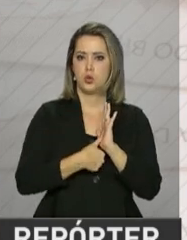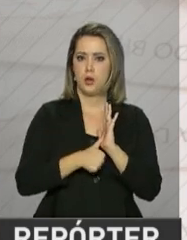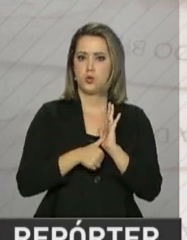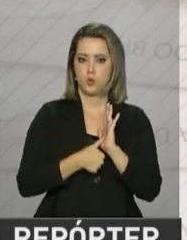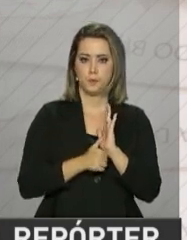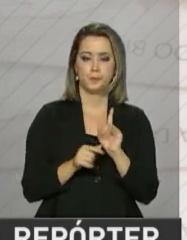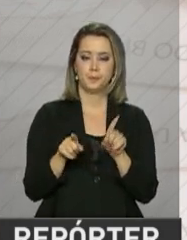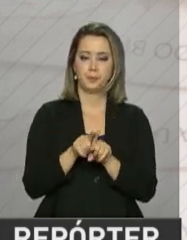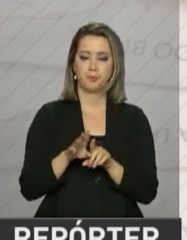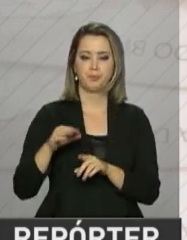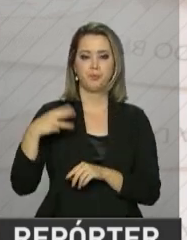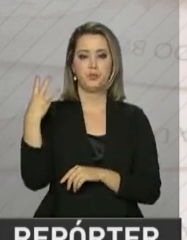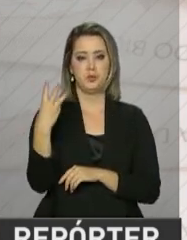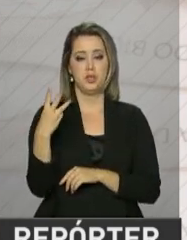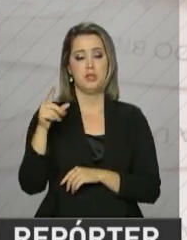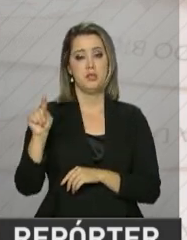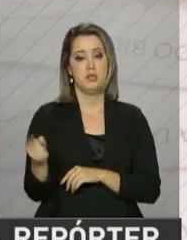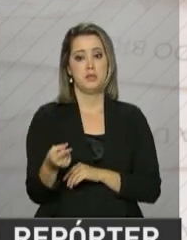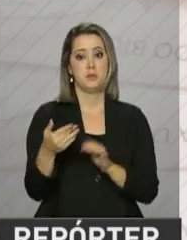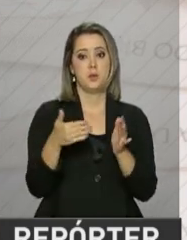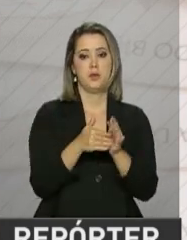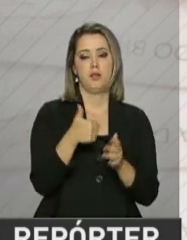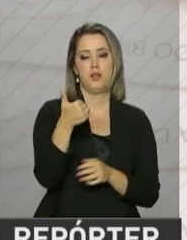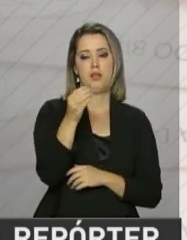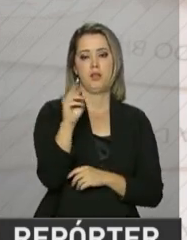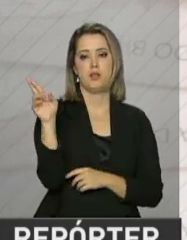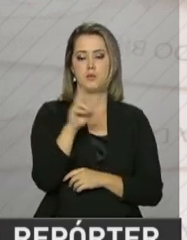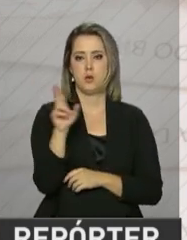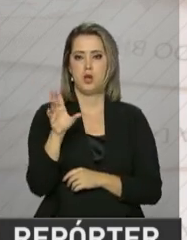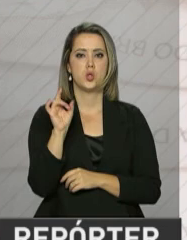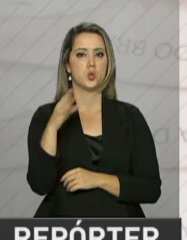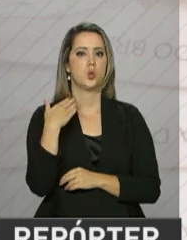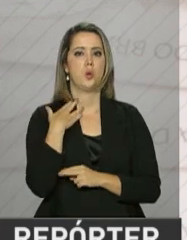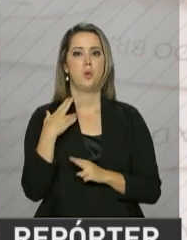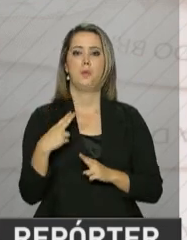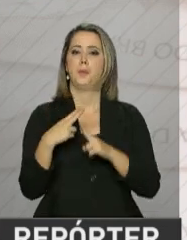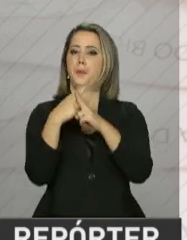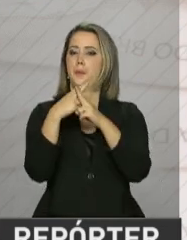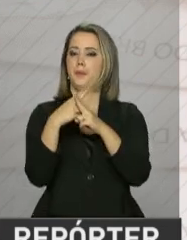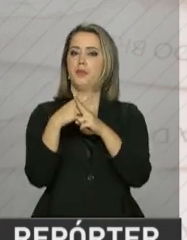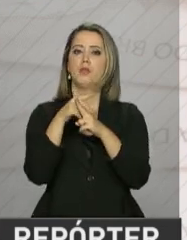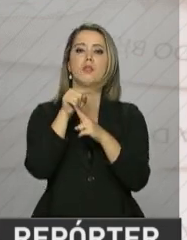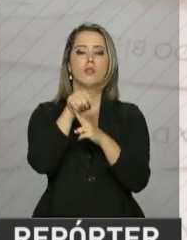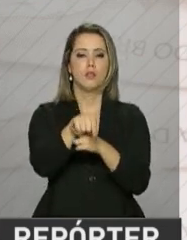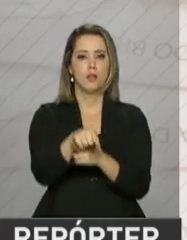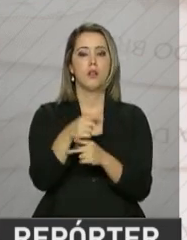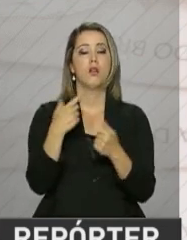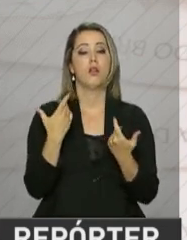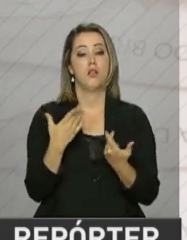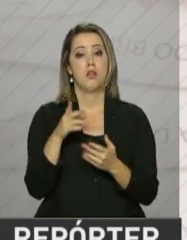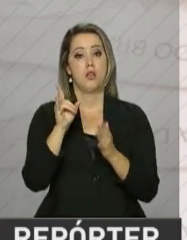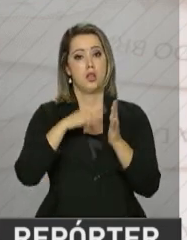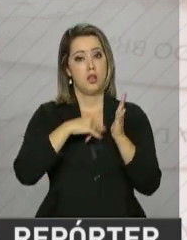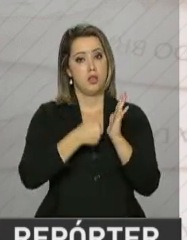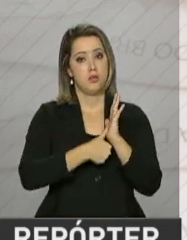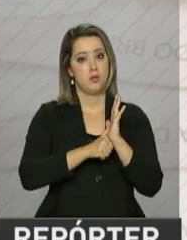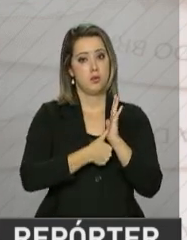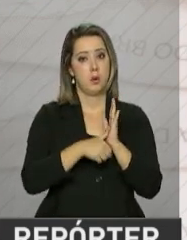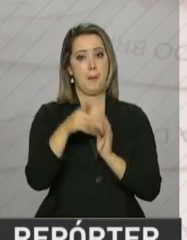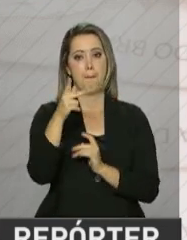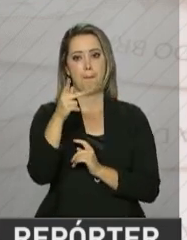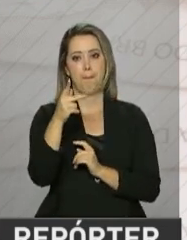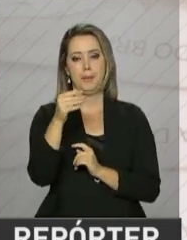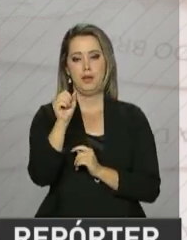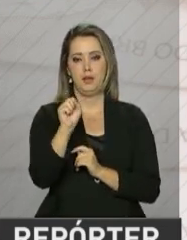ataques entre três e dez mil reais só podem ser feitos nas próprias agências da caixa com identidade número do